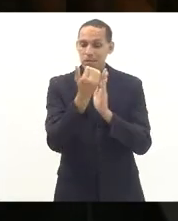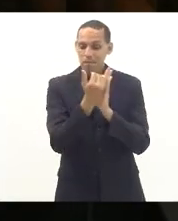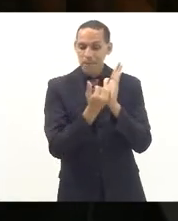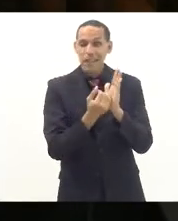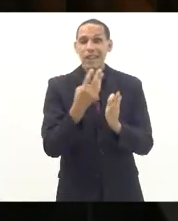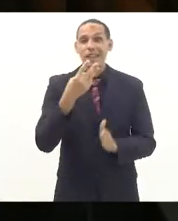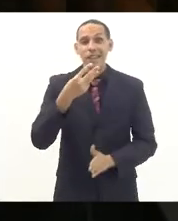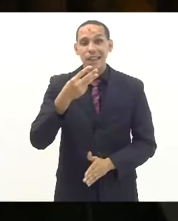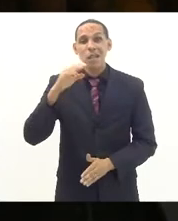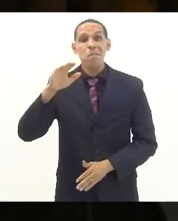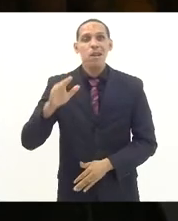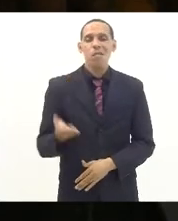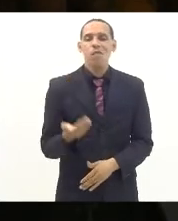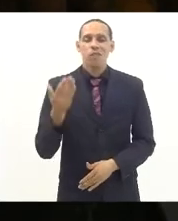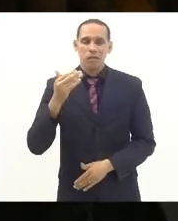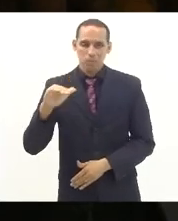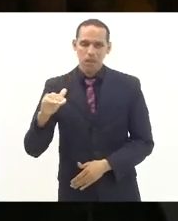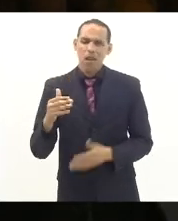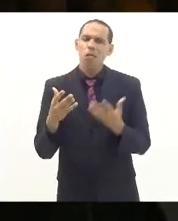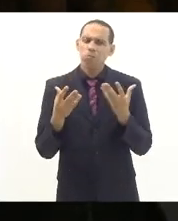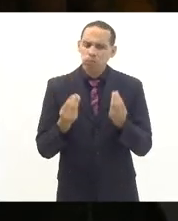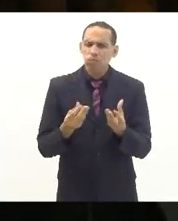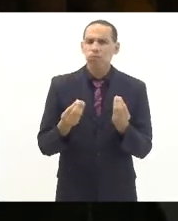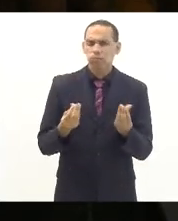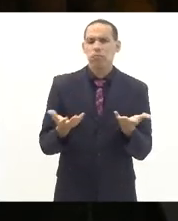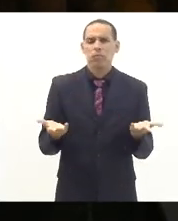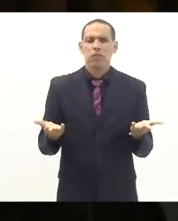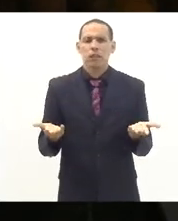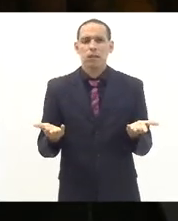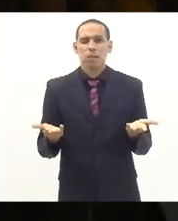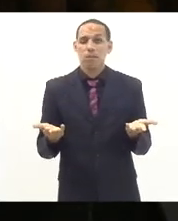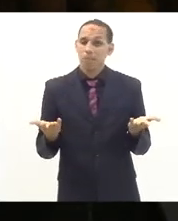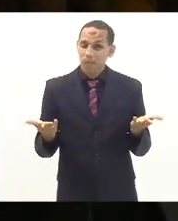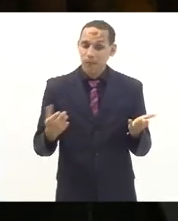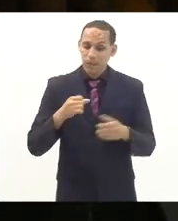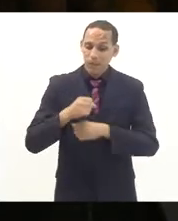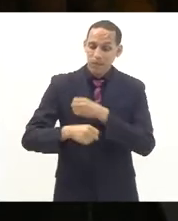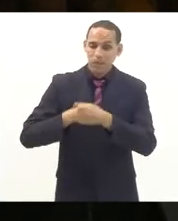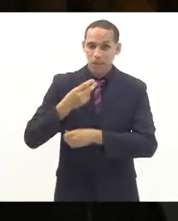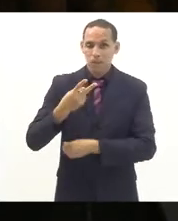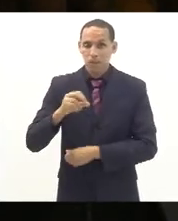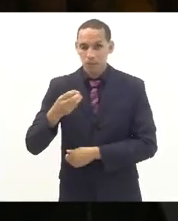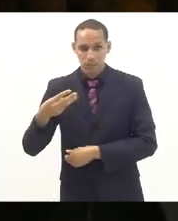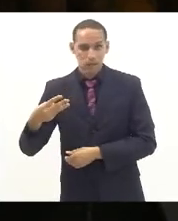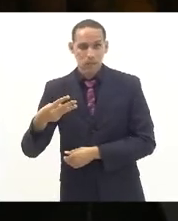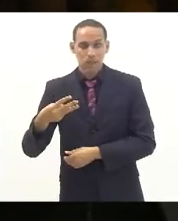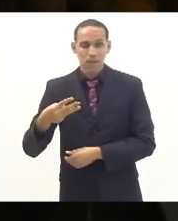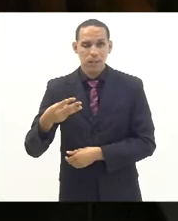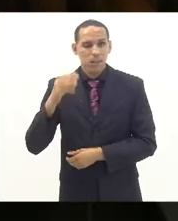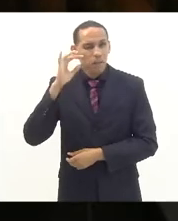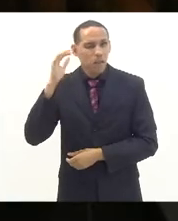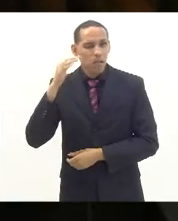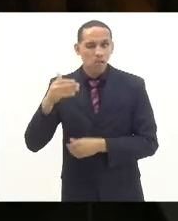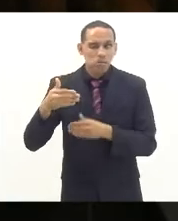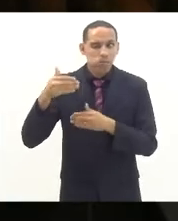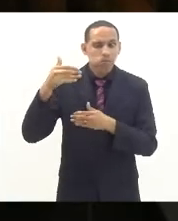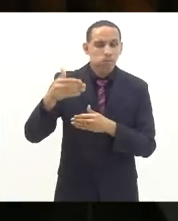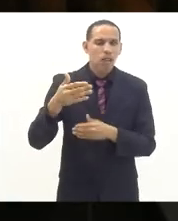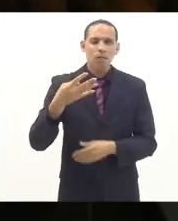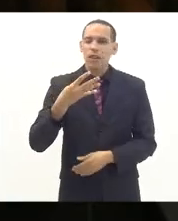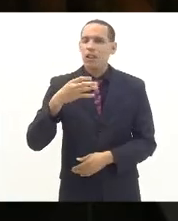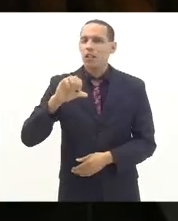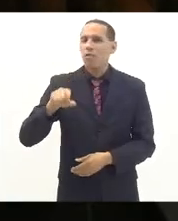de três milhões e meio porque a bastante significativo para o exercício de 2023 A projeção é de